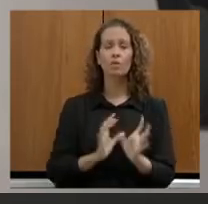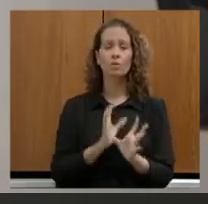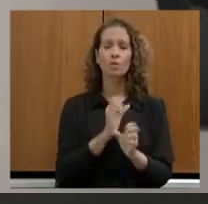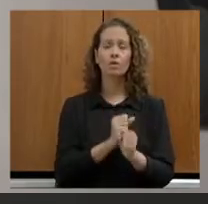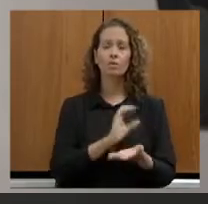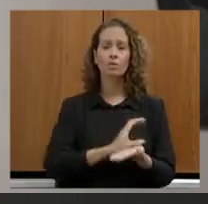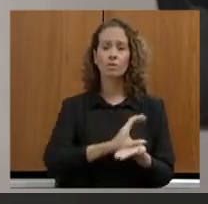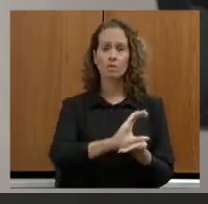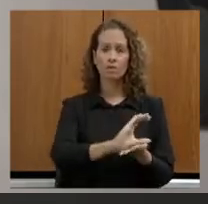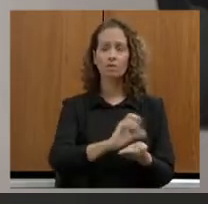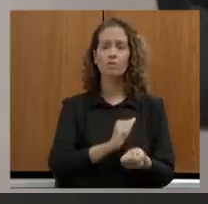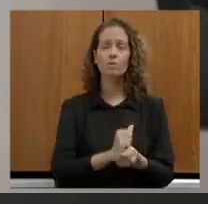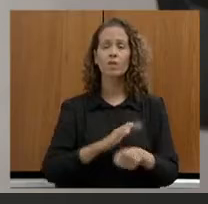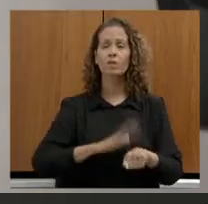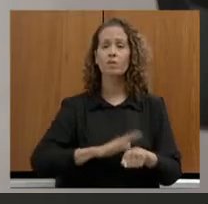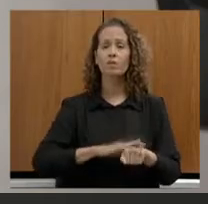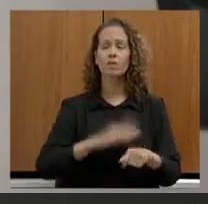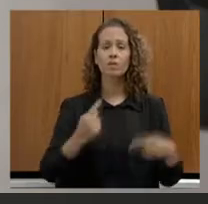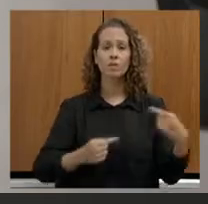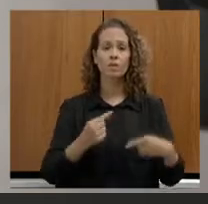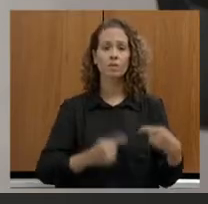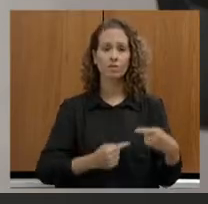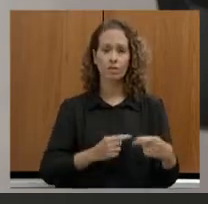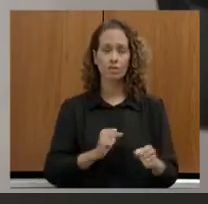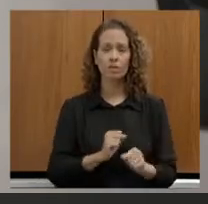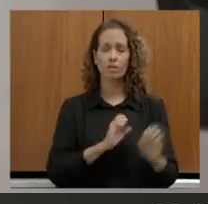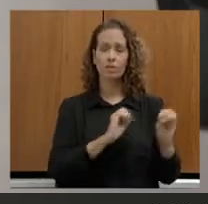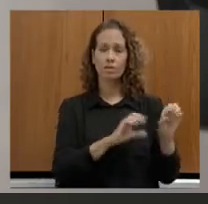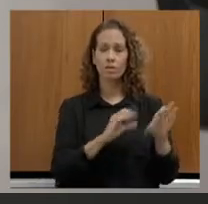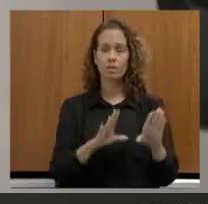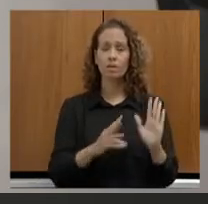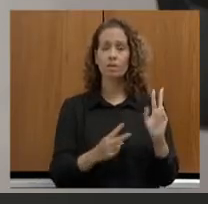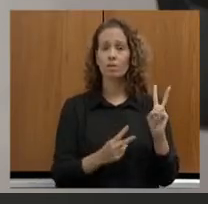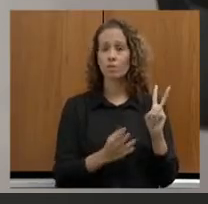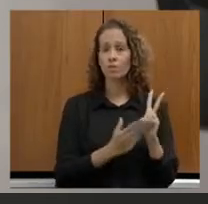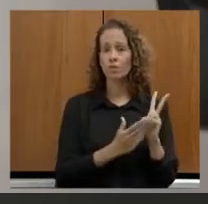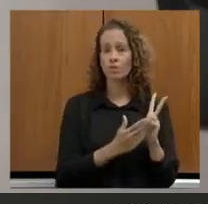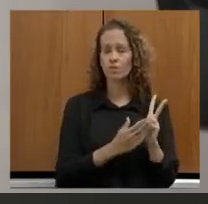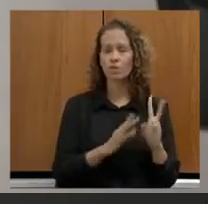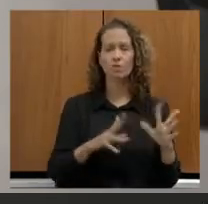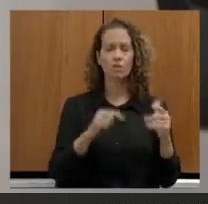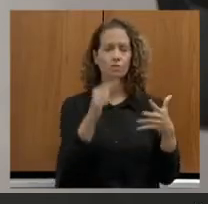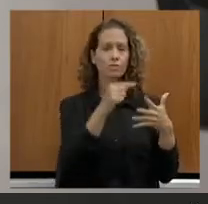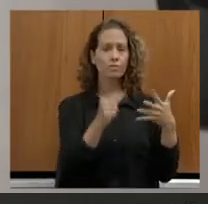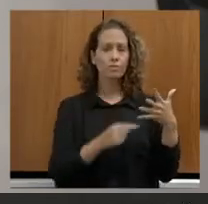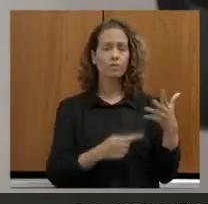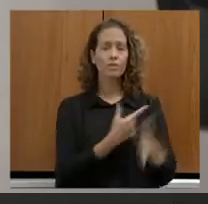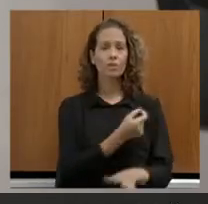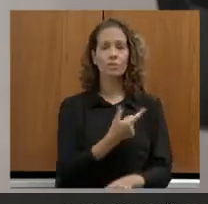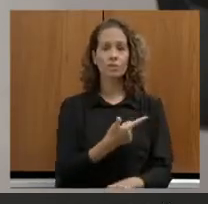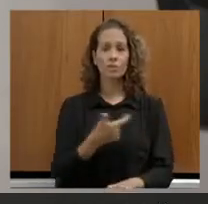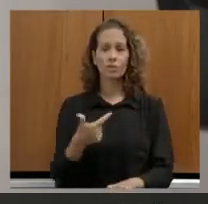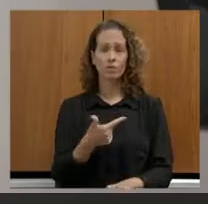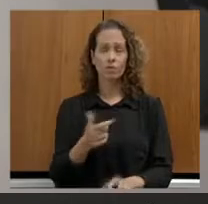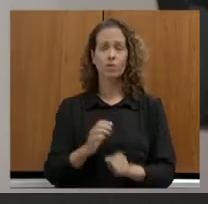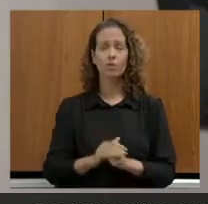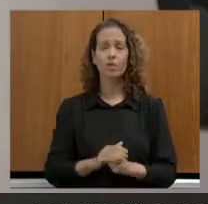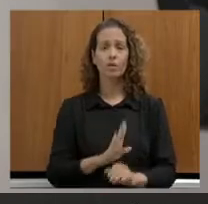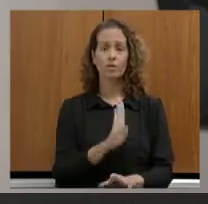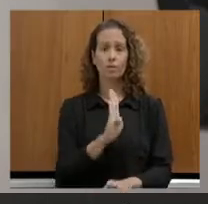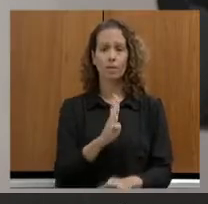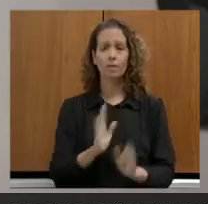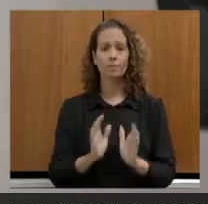de investimento investimentos realizados na política de educação indígena compreendendo todas as suas dimensões ao longo de 2022b